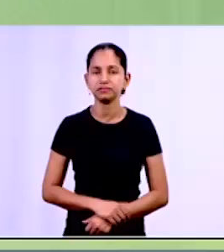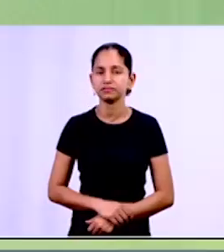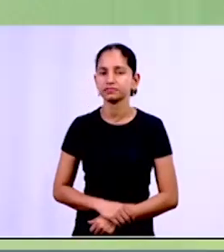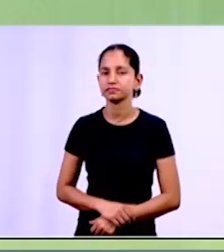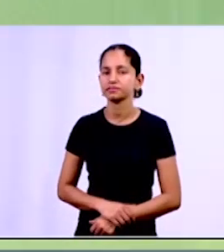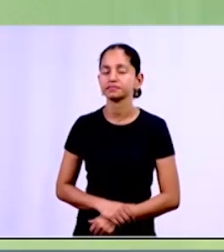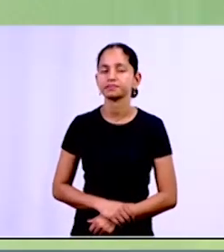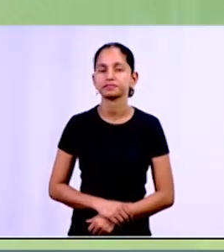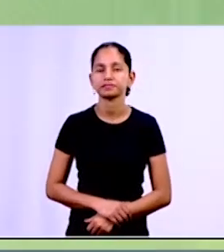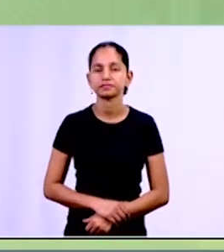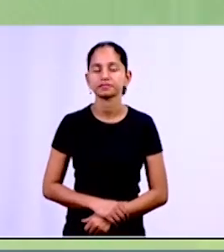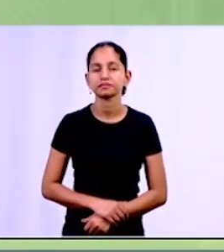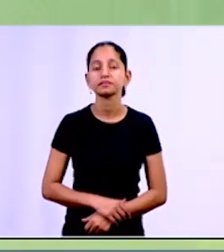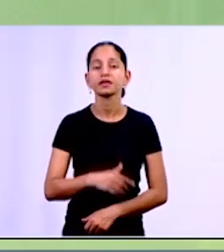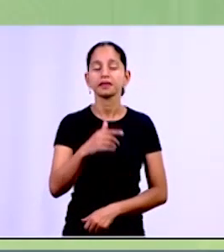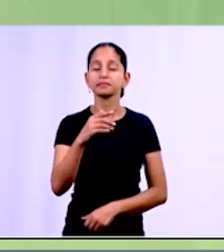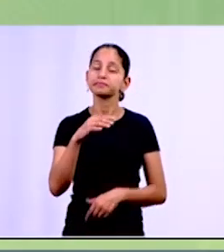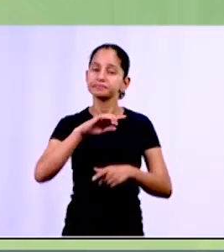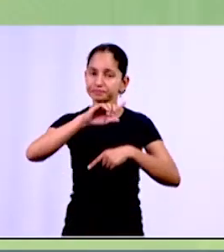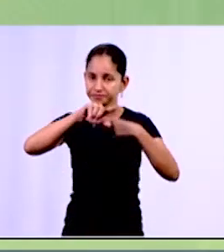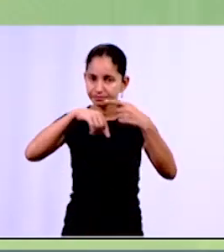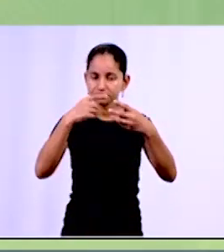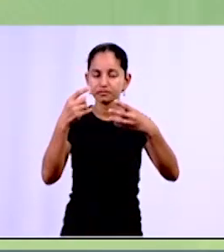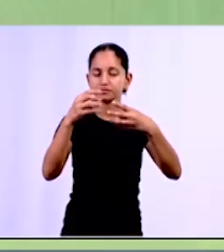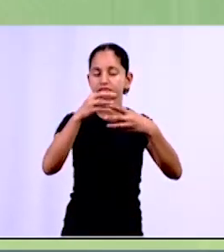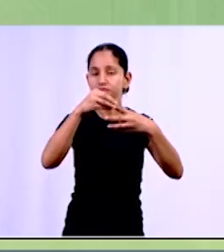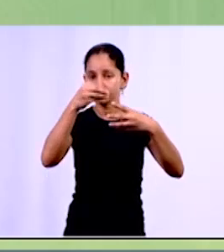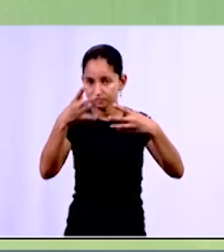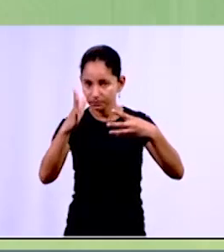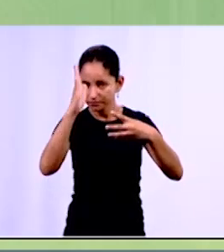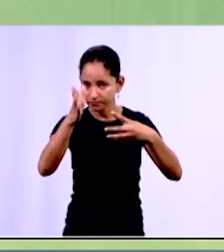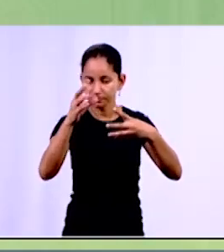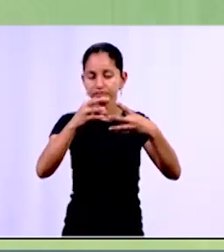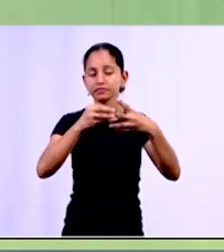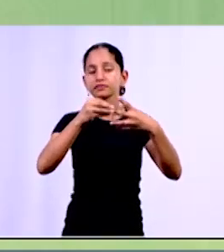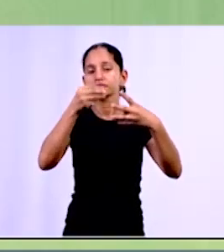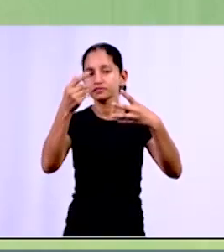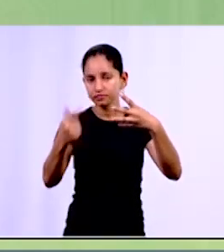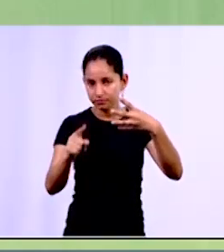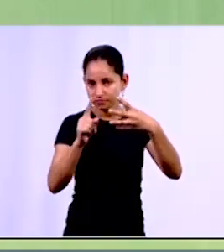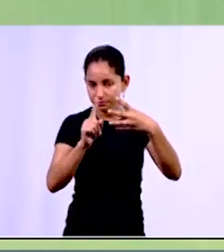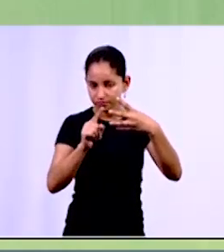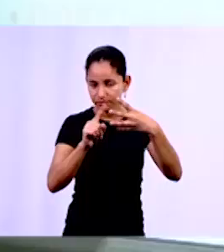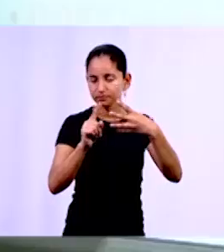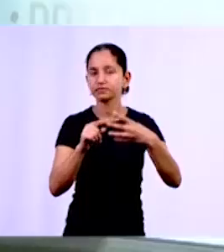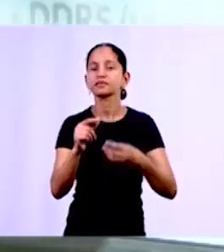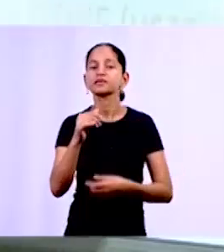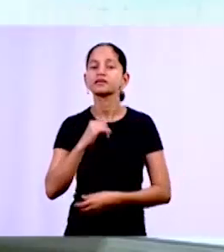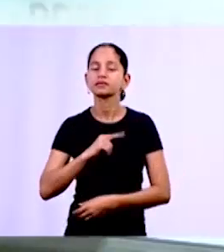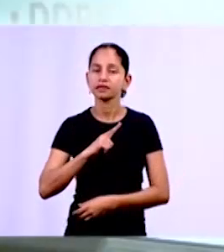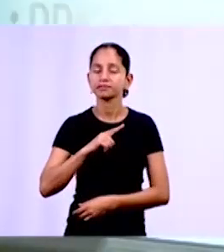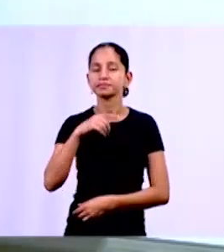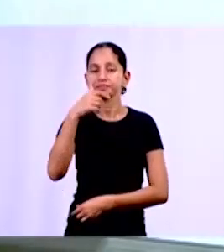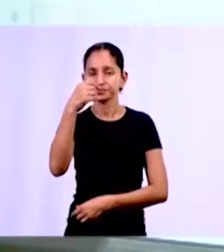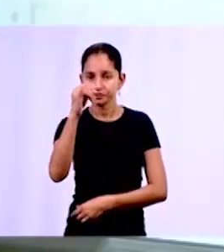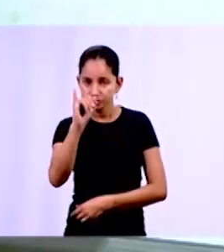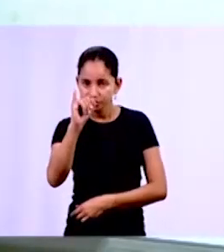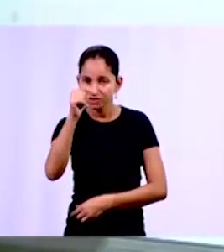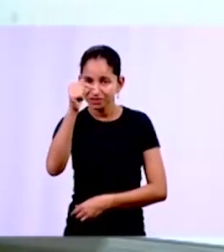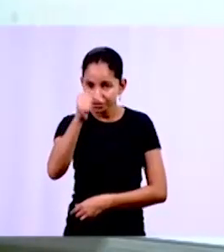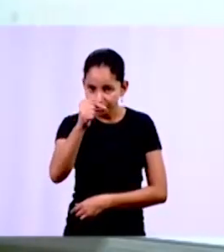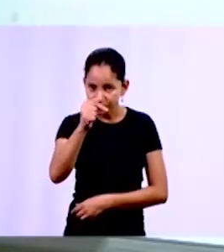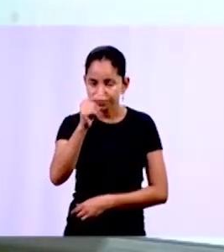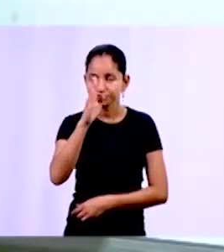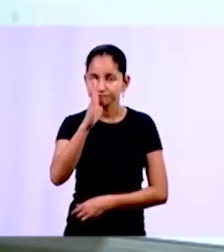Tá? O segundo aspecto que nós vamos verificar também no computador, olha, eu tenho o i7 com 4 GB de memória